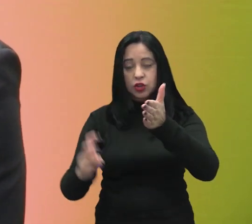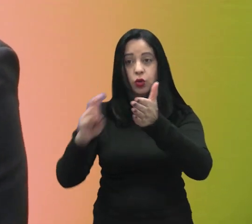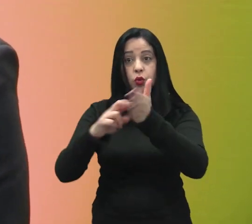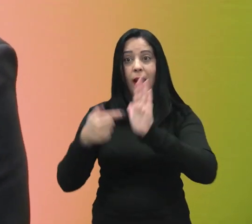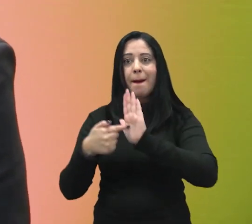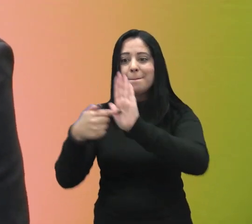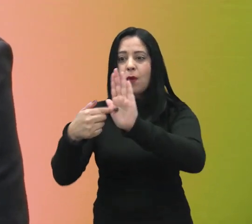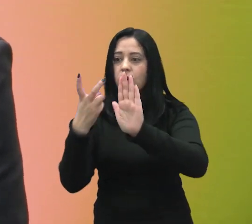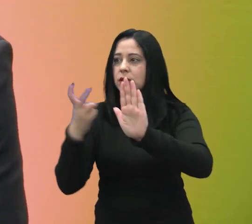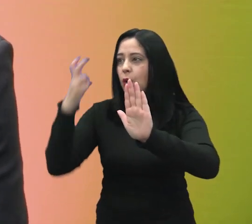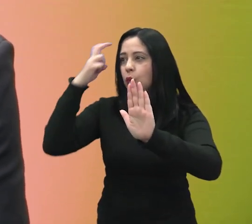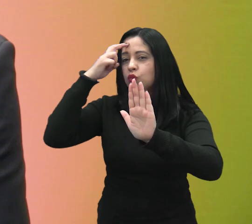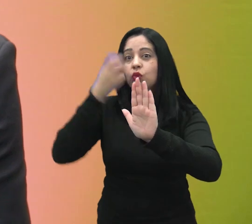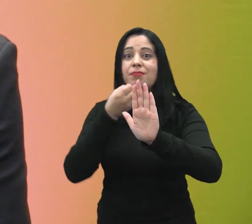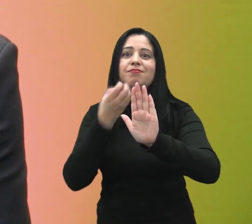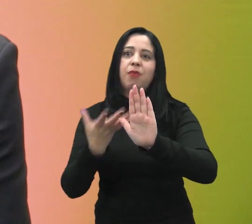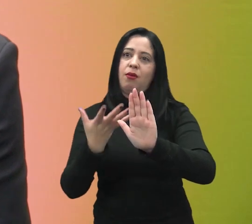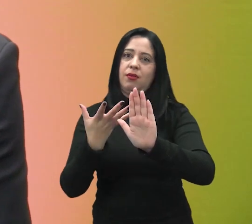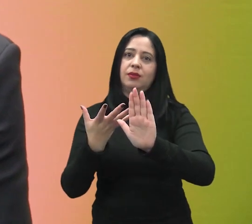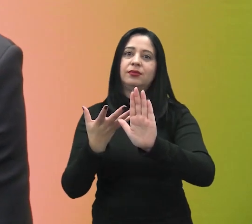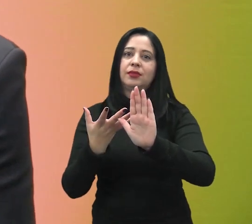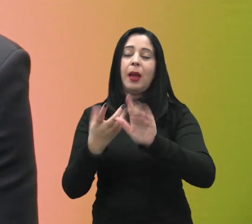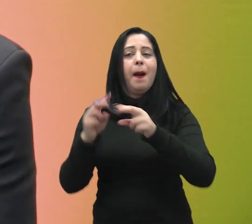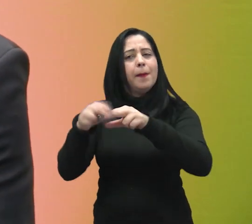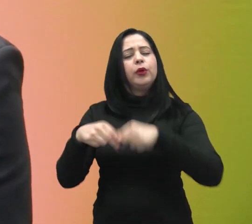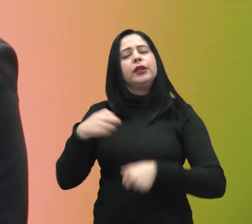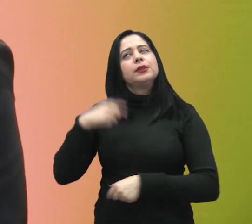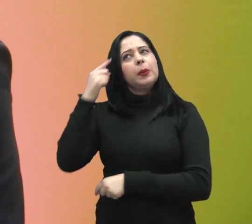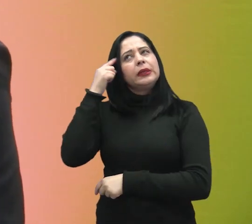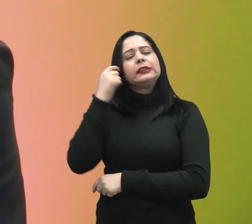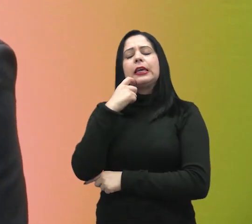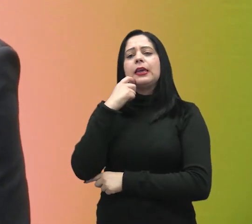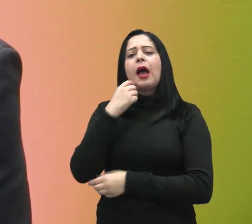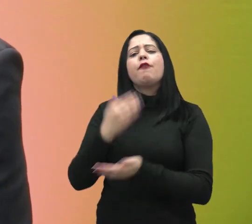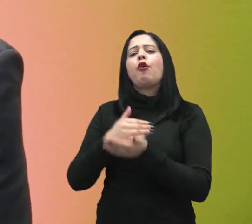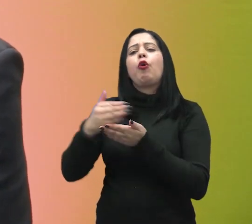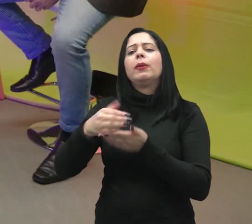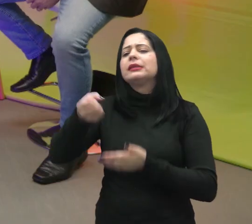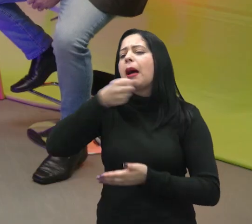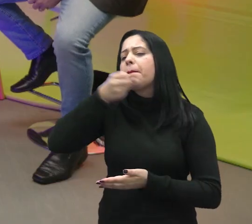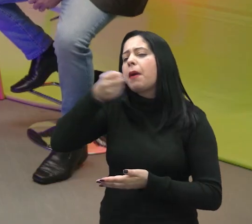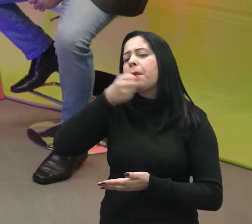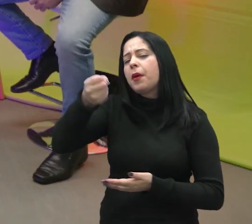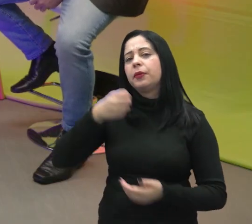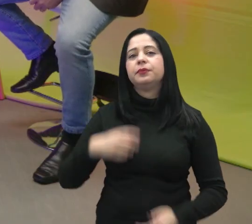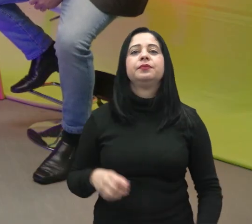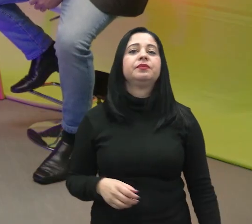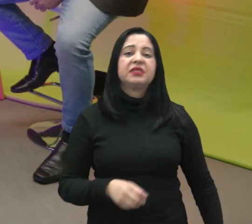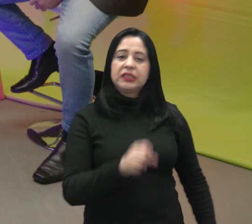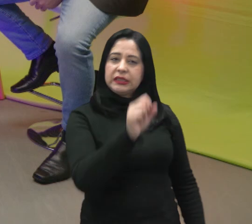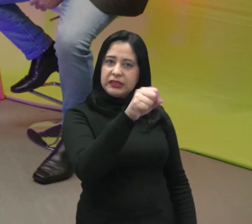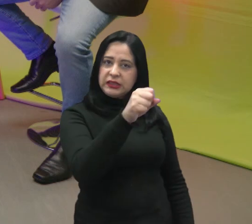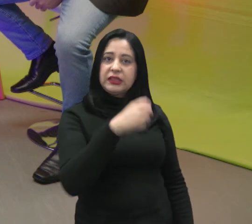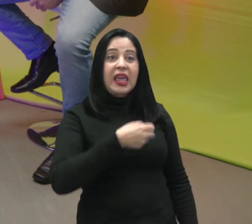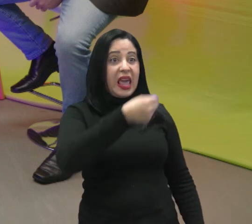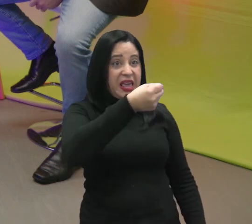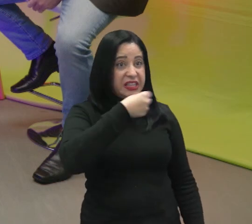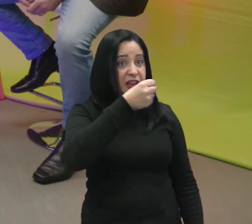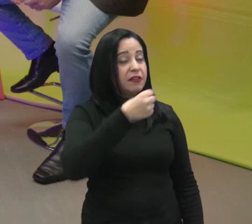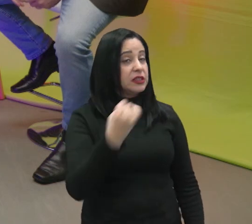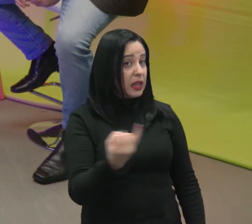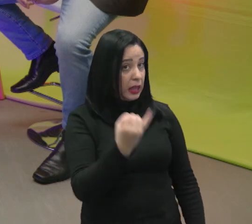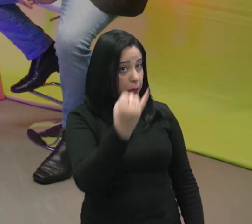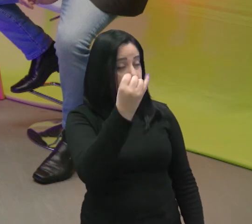tem de bom, é muito relevante. Foi nesse sentido que eu fiz essas entrevistas. Bom demais. Muito entrevistas bom. Que foram